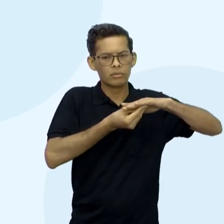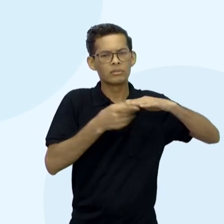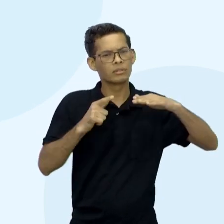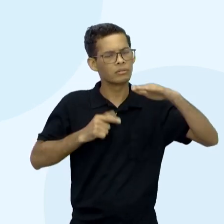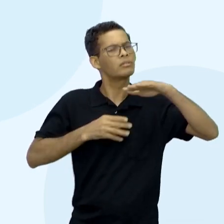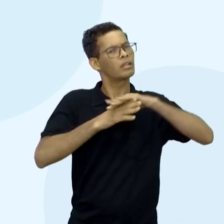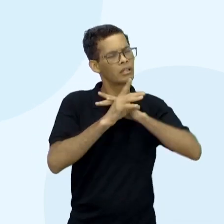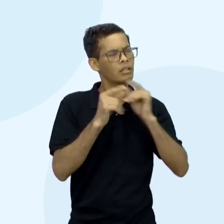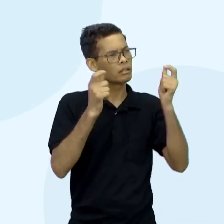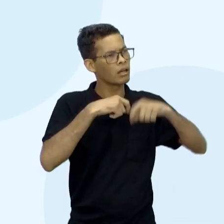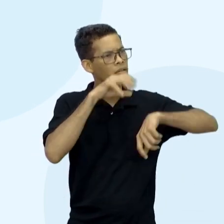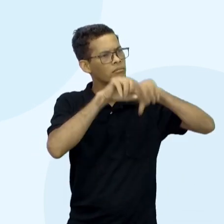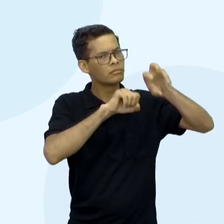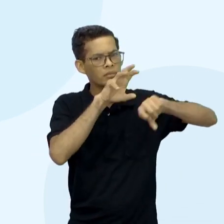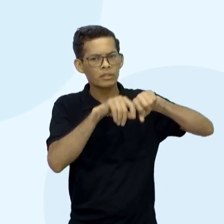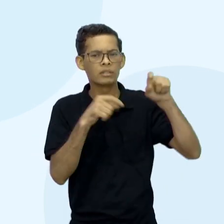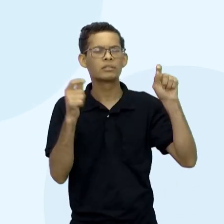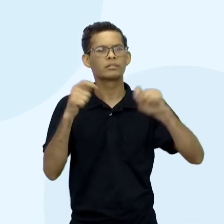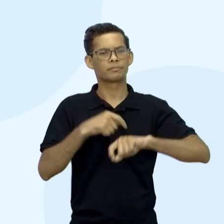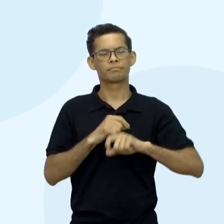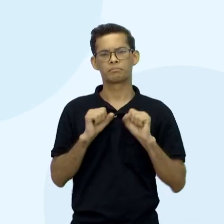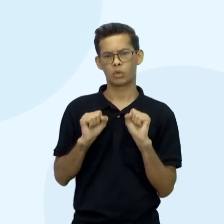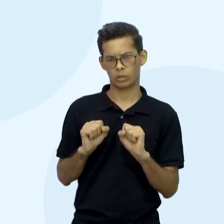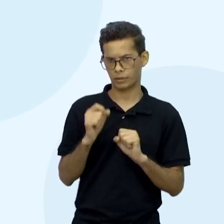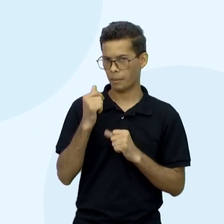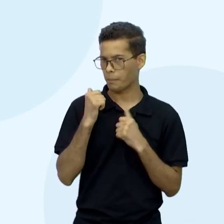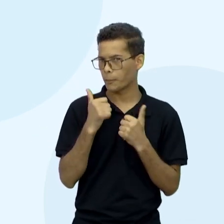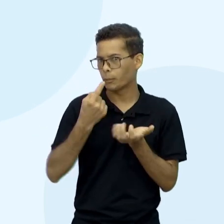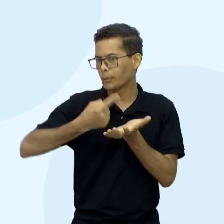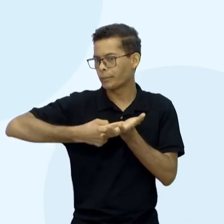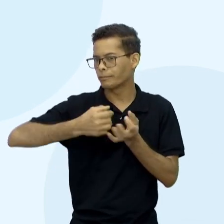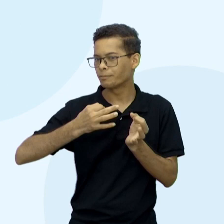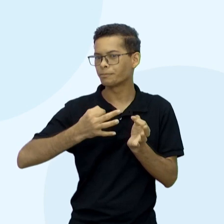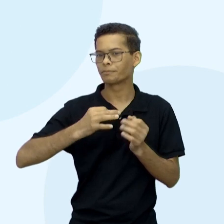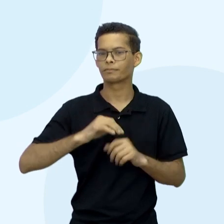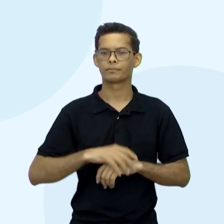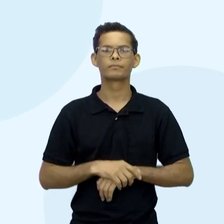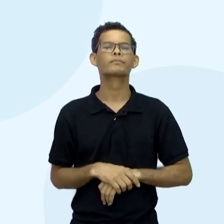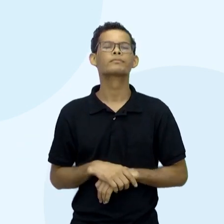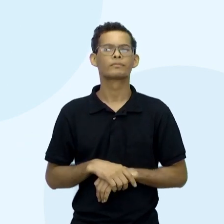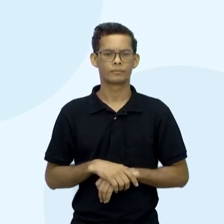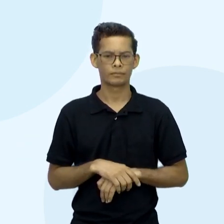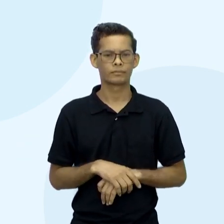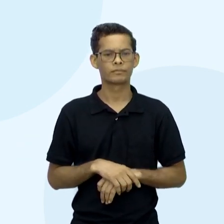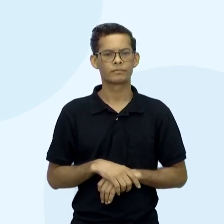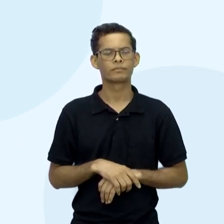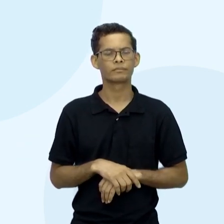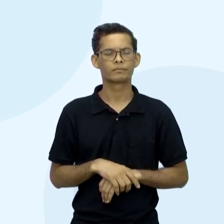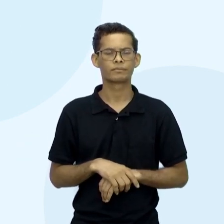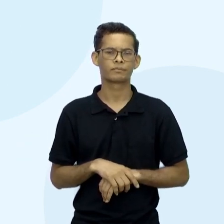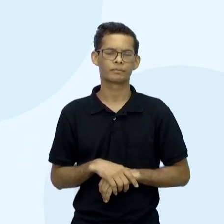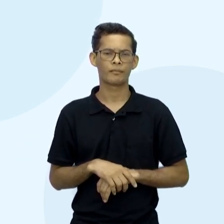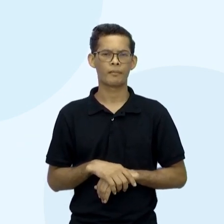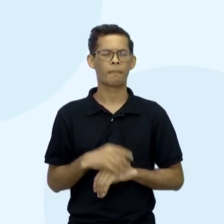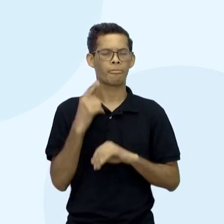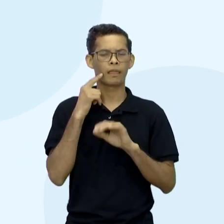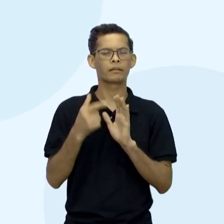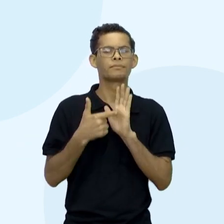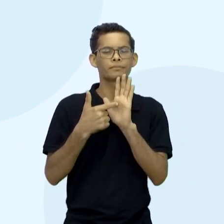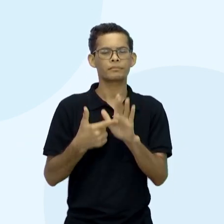com material, exercícios para vocês aí, certo? Então, pessoal, o que acontece, ó, só para dar